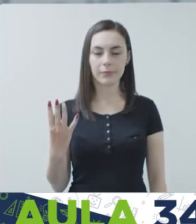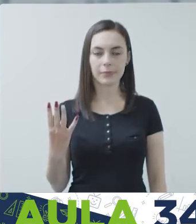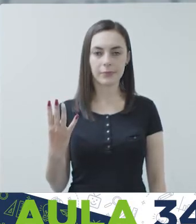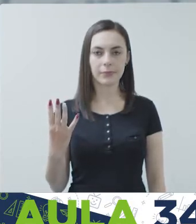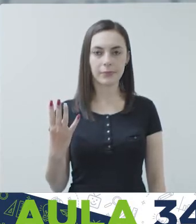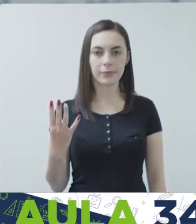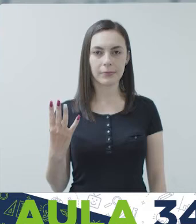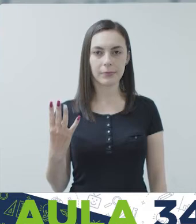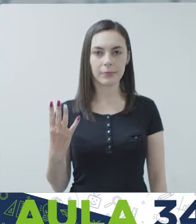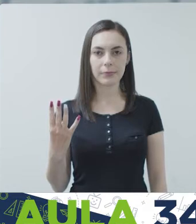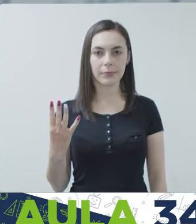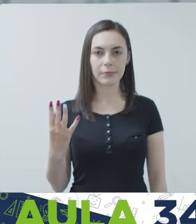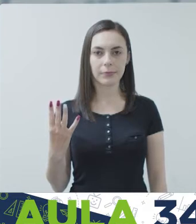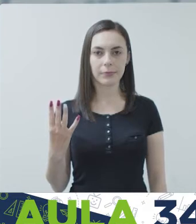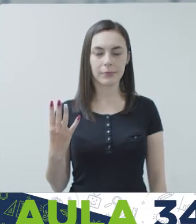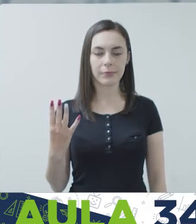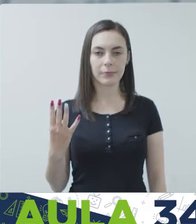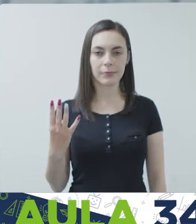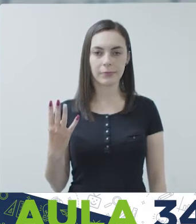quatro,